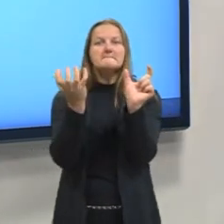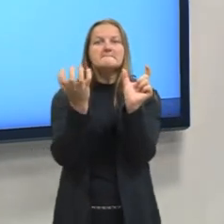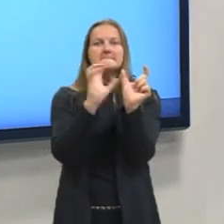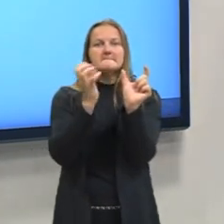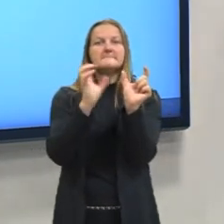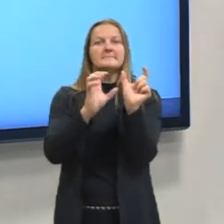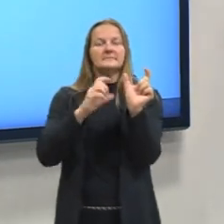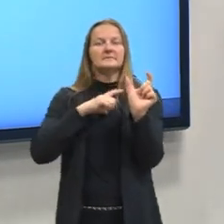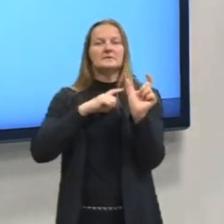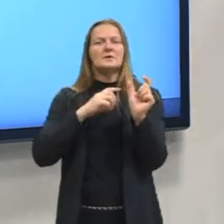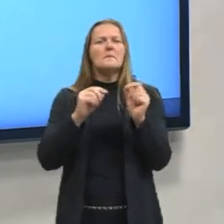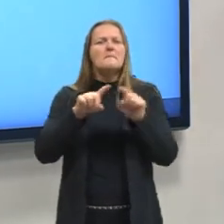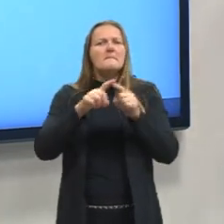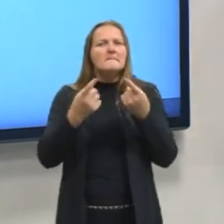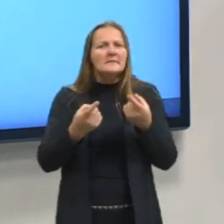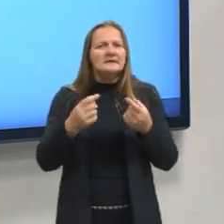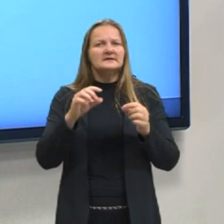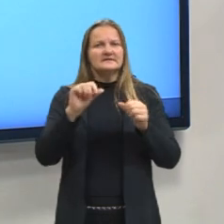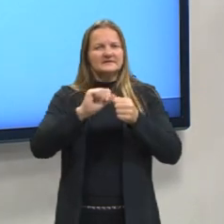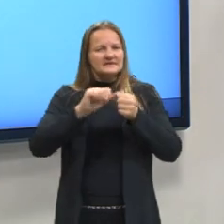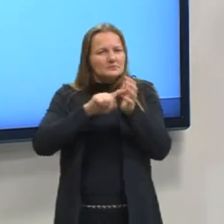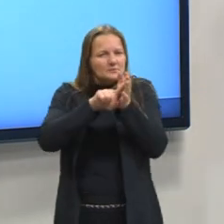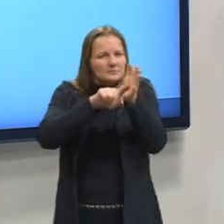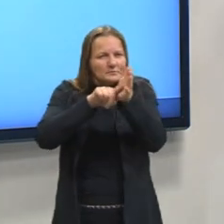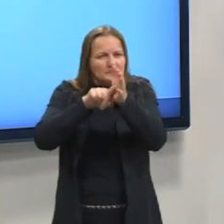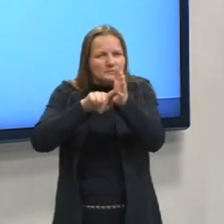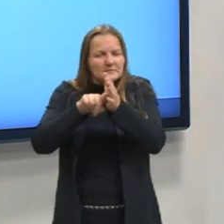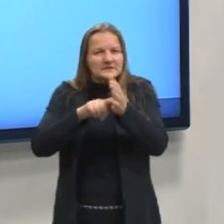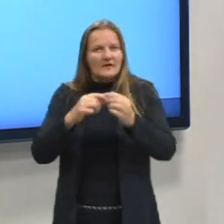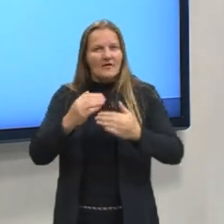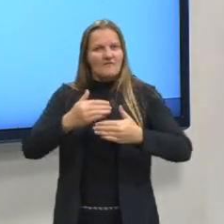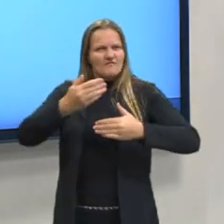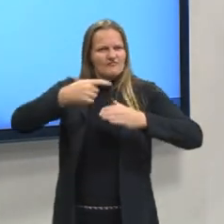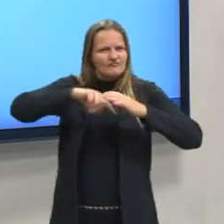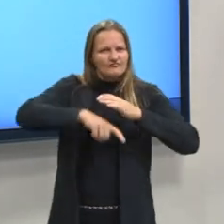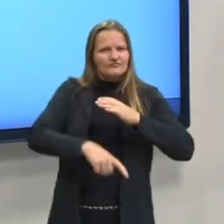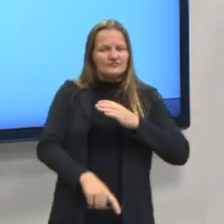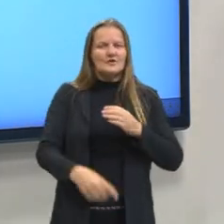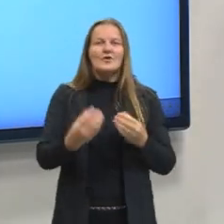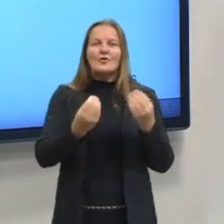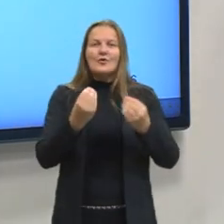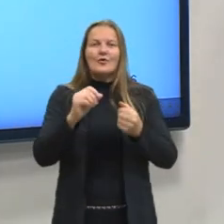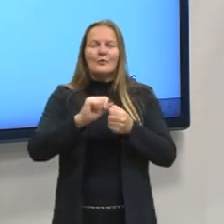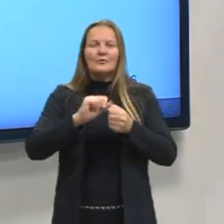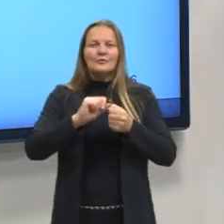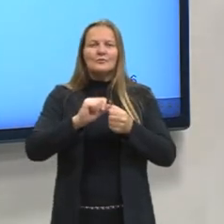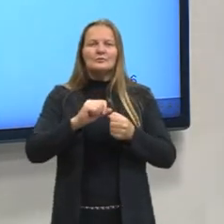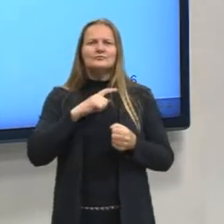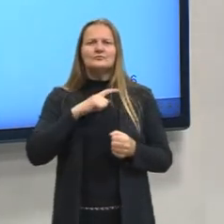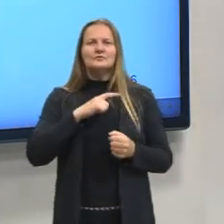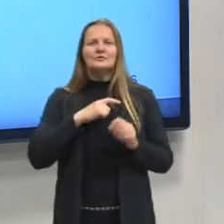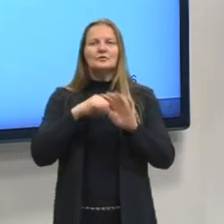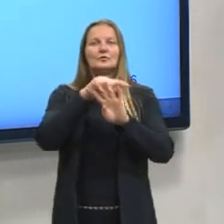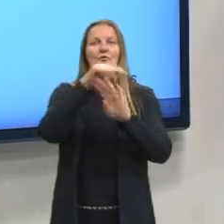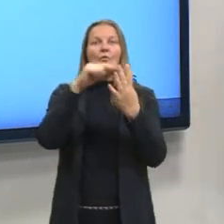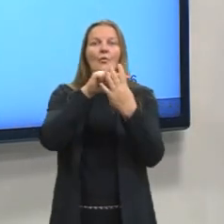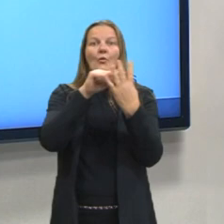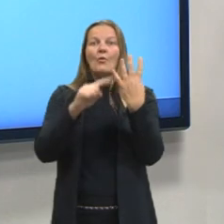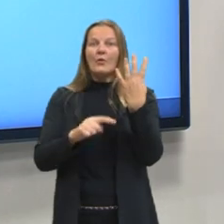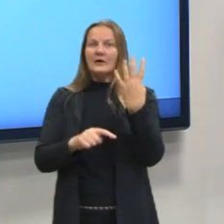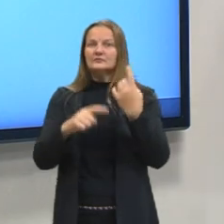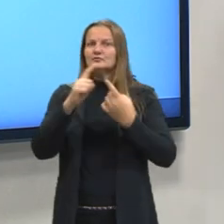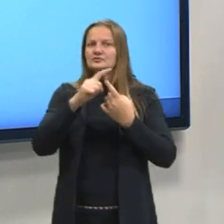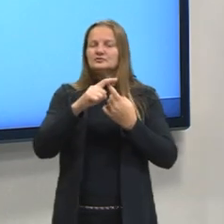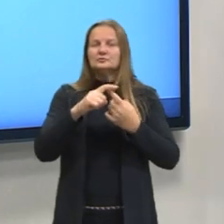de cara mas fazendo uma pesquisa mais avançada vocês vão descobrir que existem quatro grandes